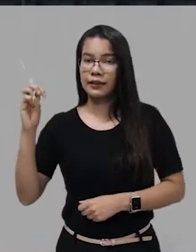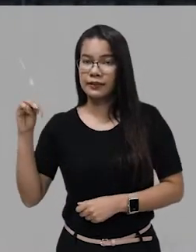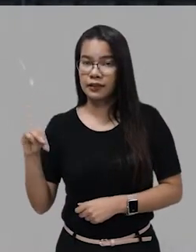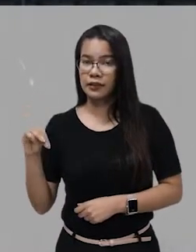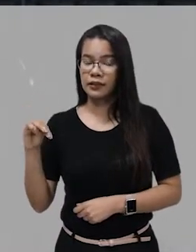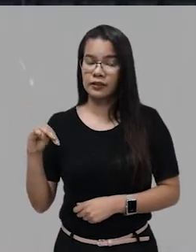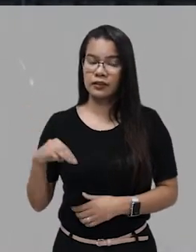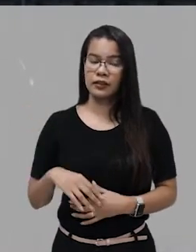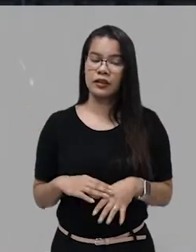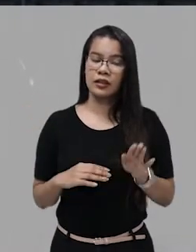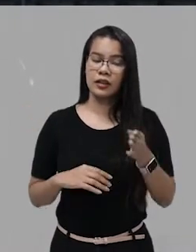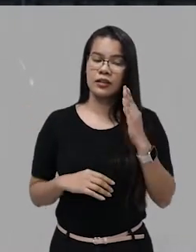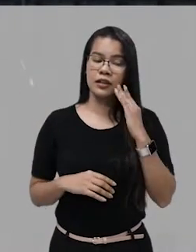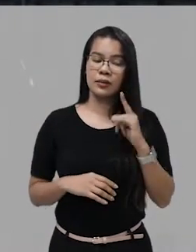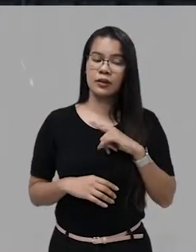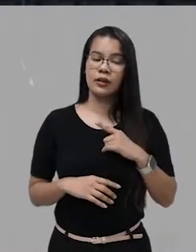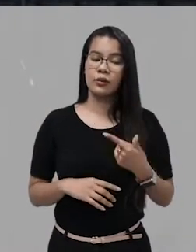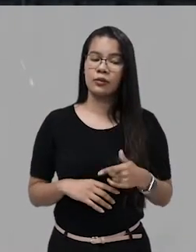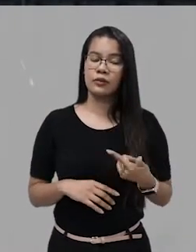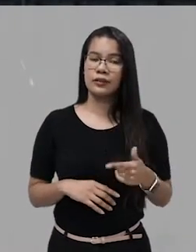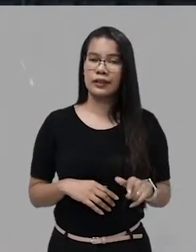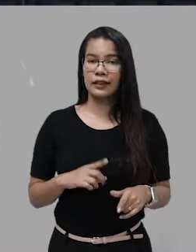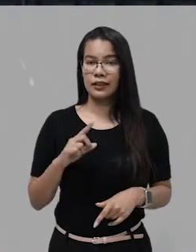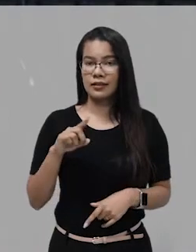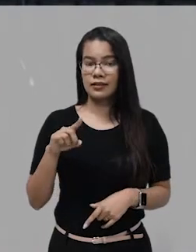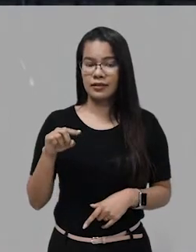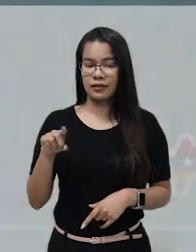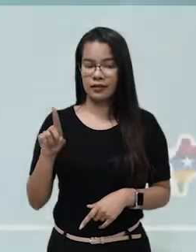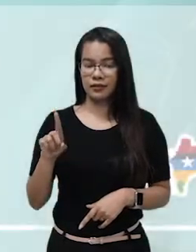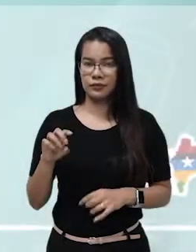é dobrado, já sabe que não recebe acento.